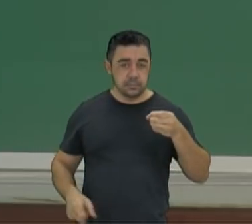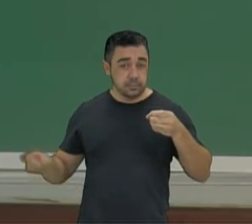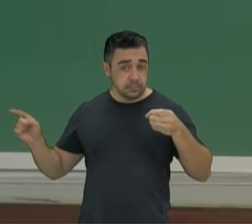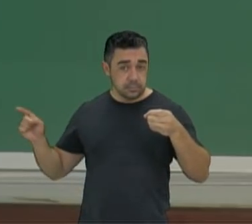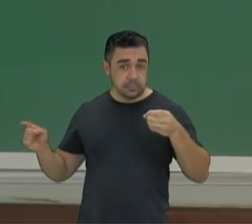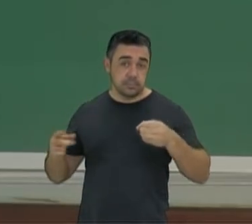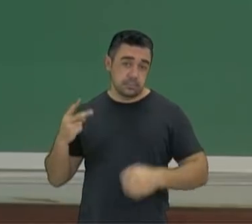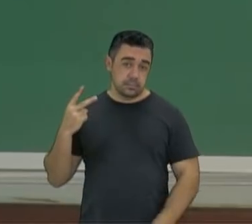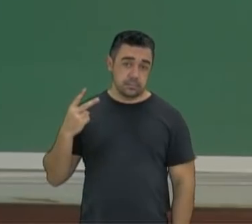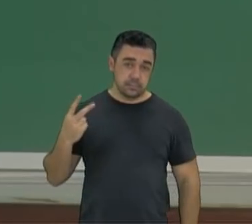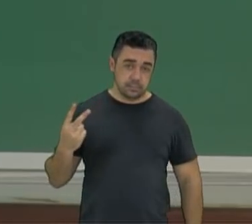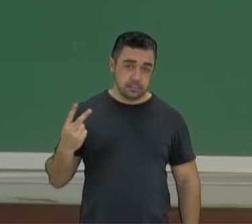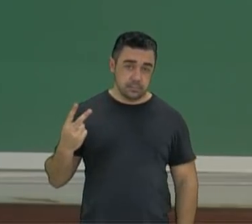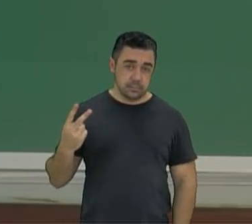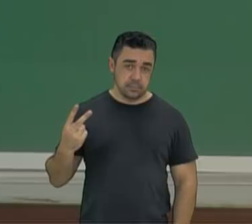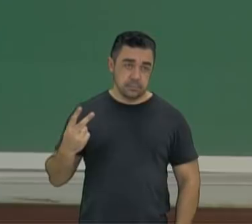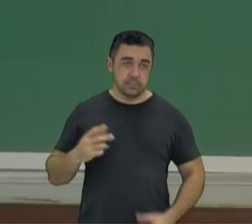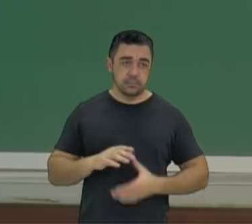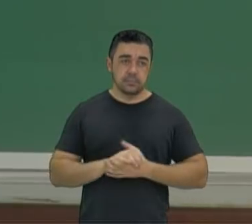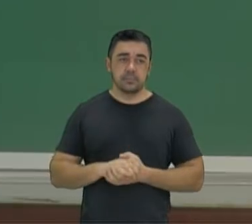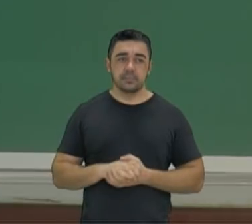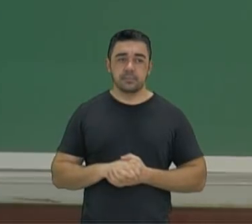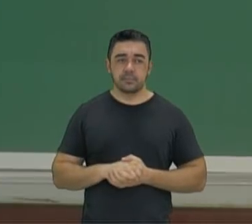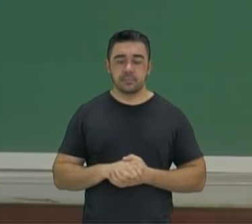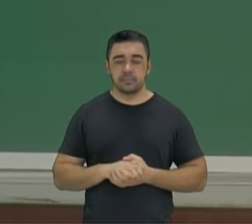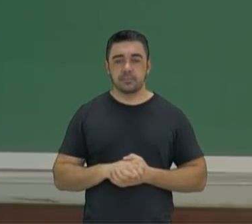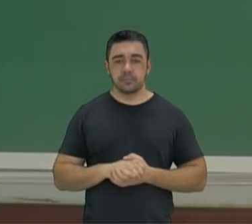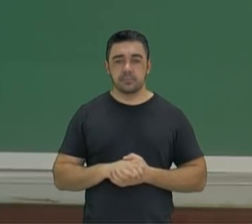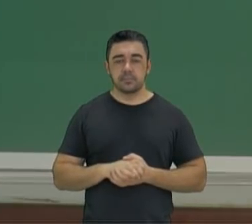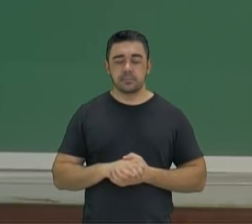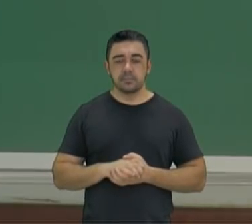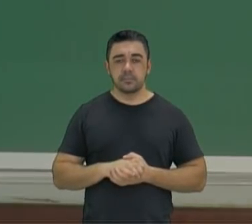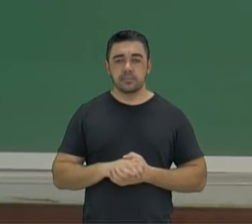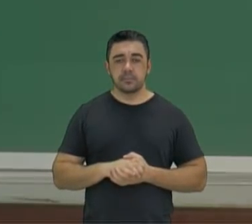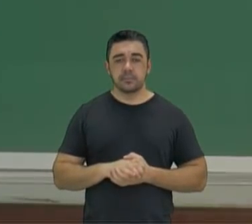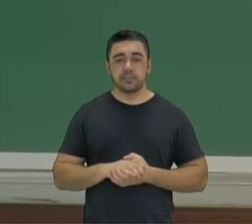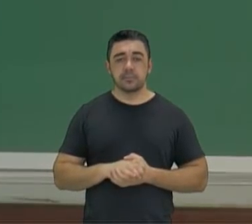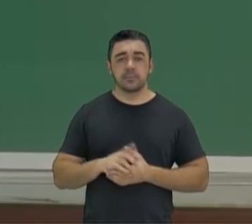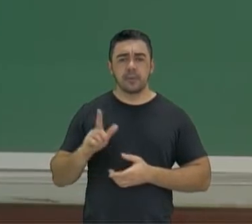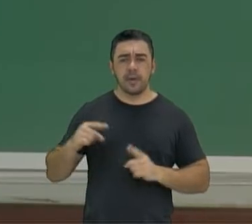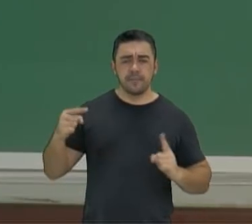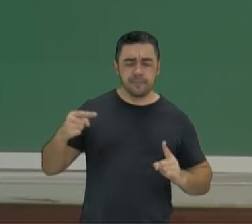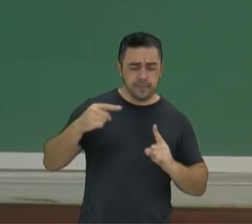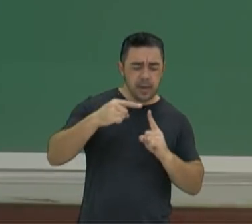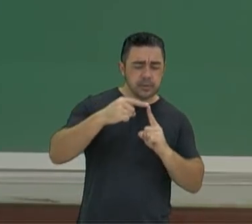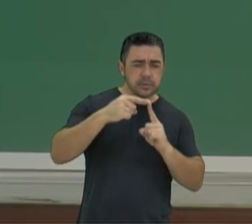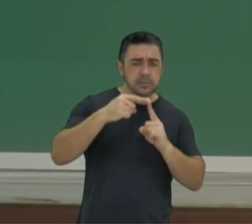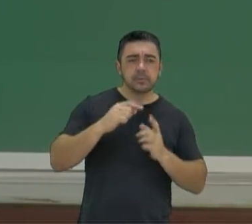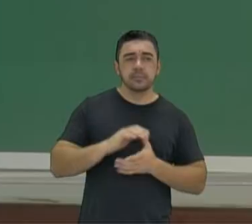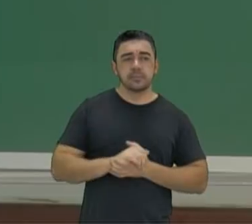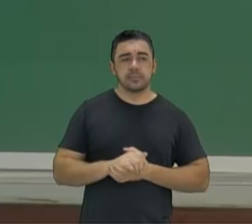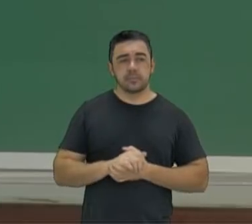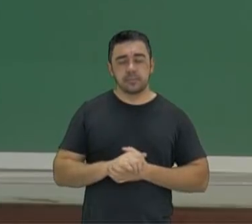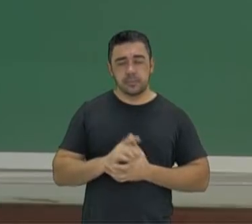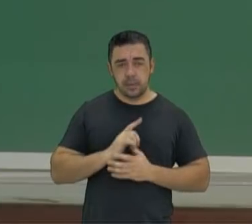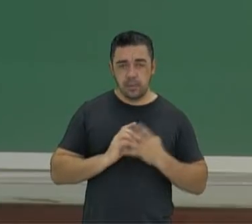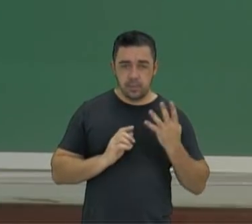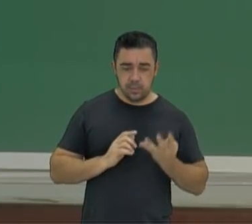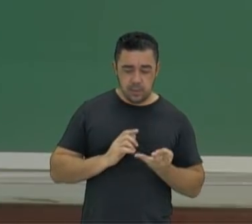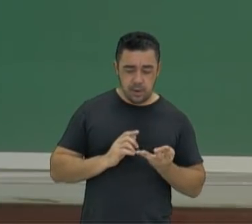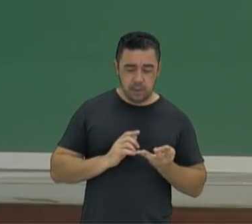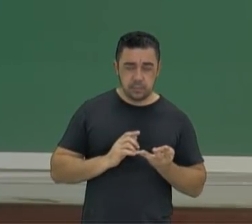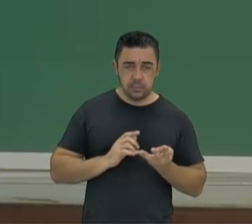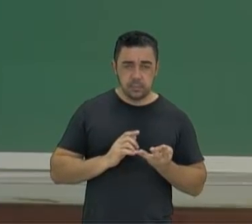prisma. Base tem sempre duas, né? O prisma tem sempre duas bases. E vértice? Se aqui é